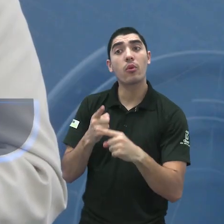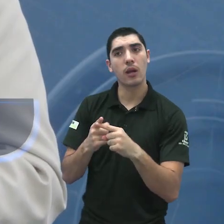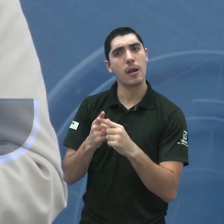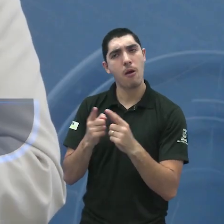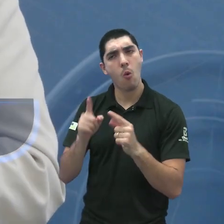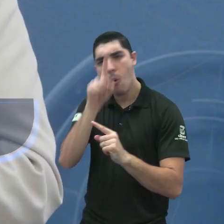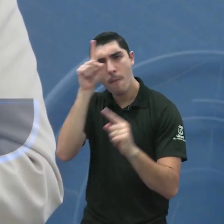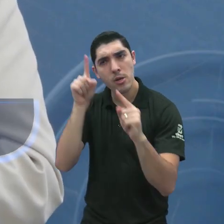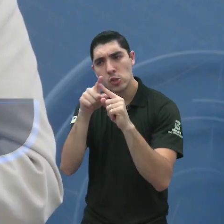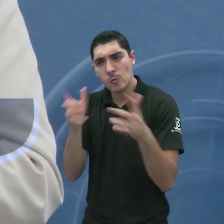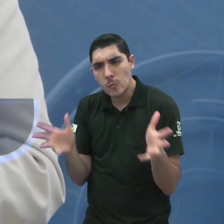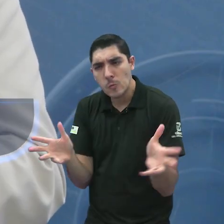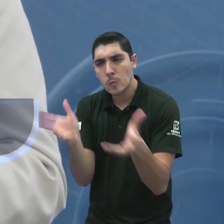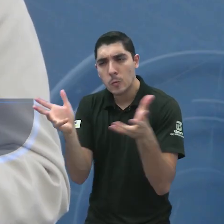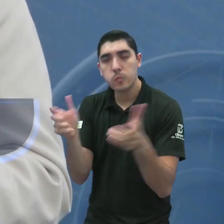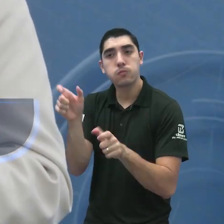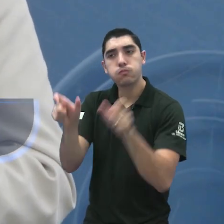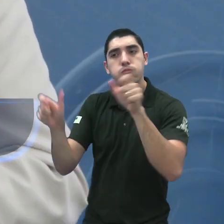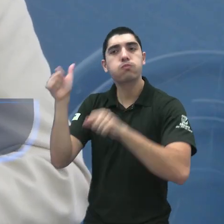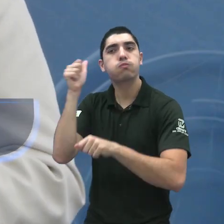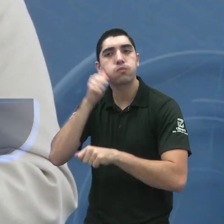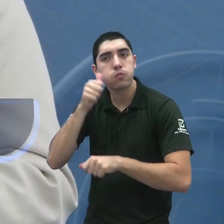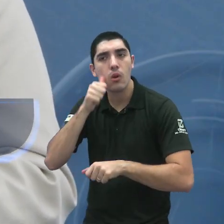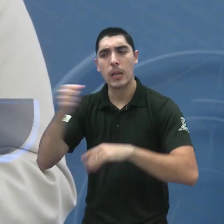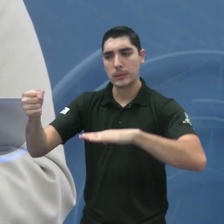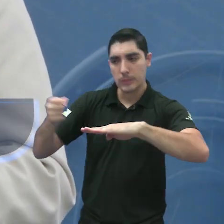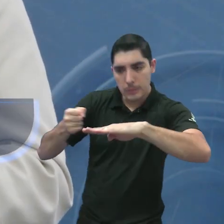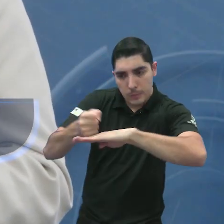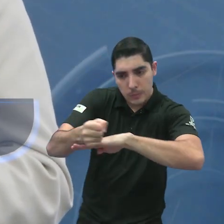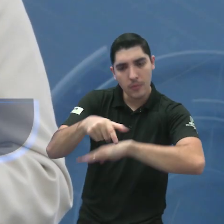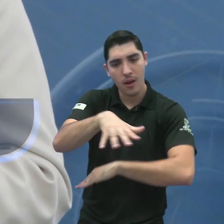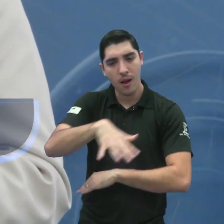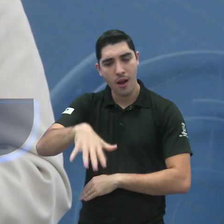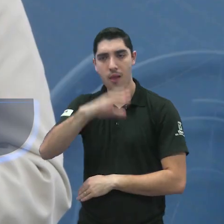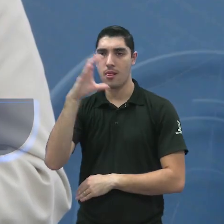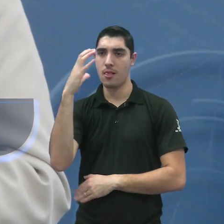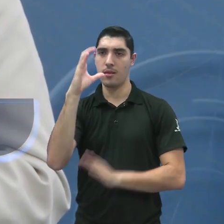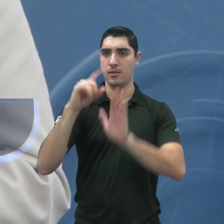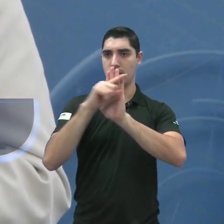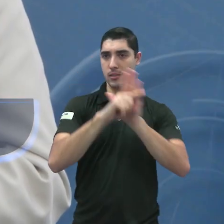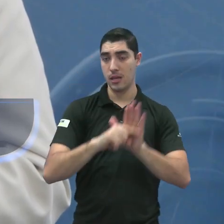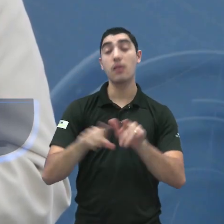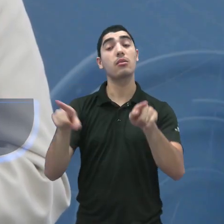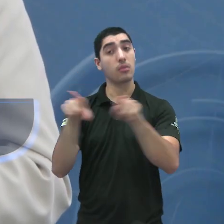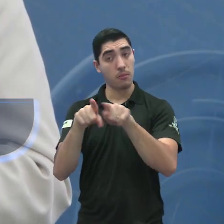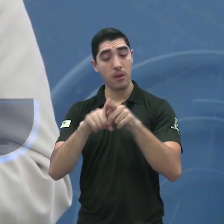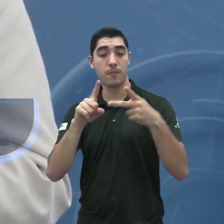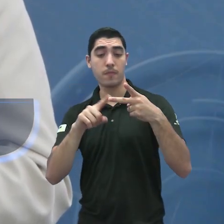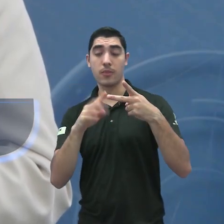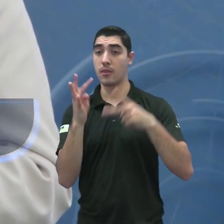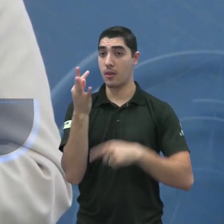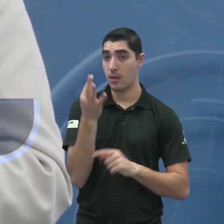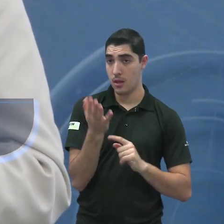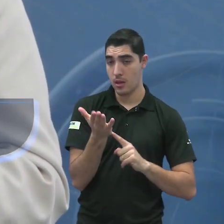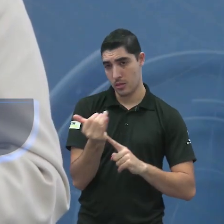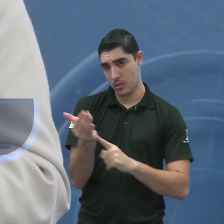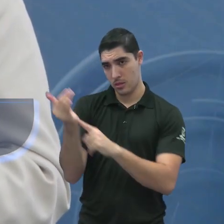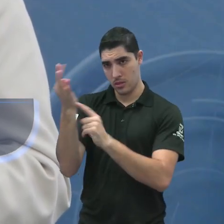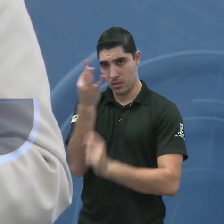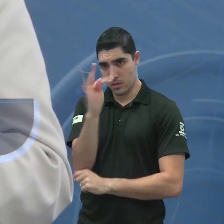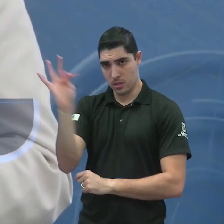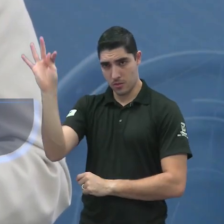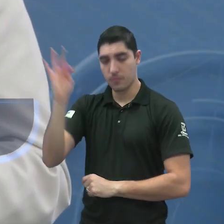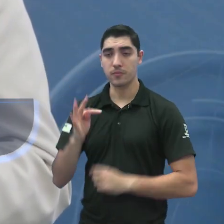presença de meninas e mulheres na ciência e na tecnologia. O programa